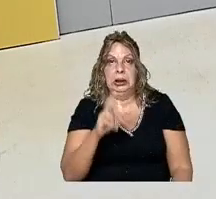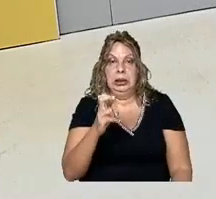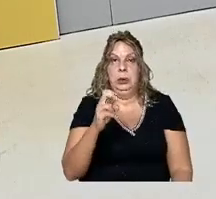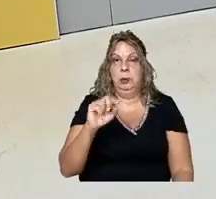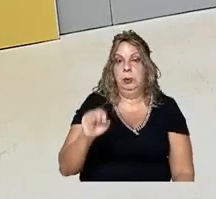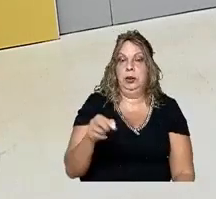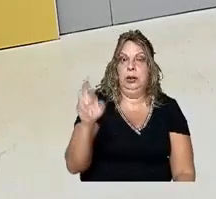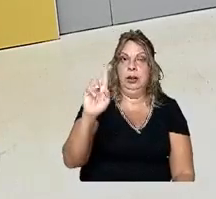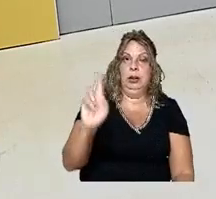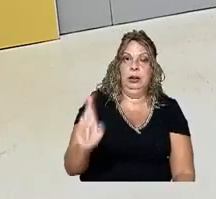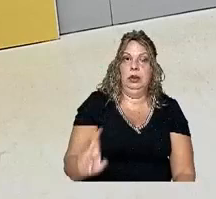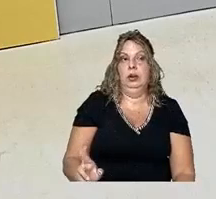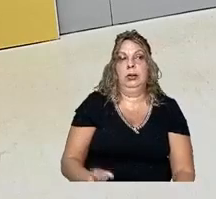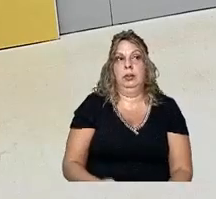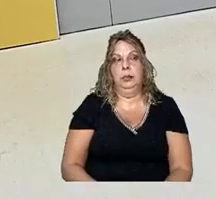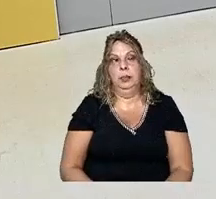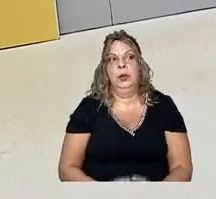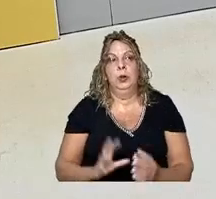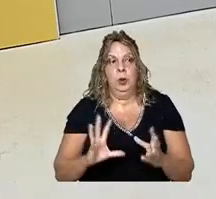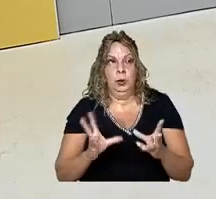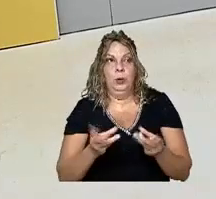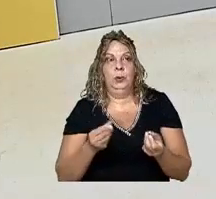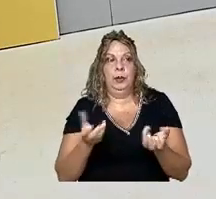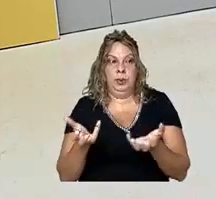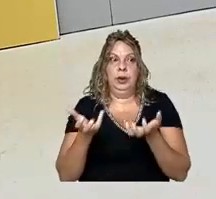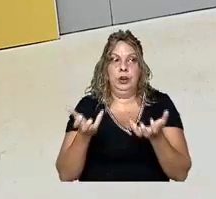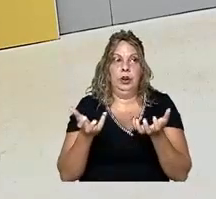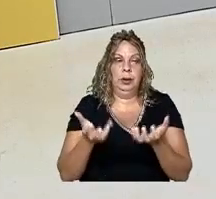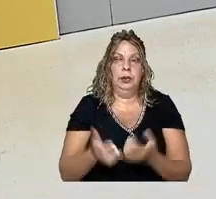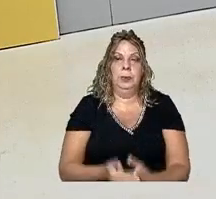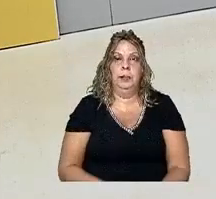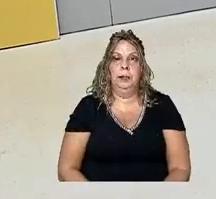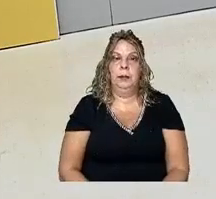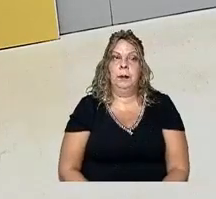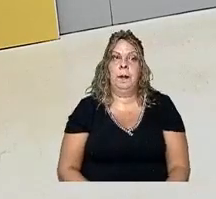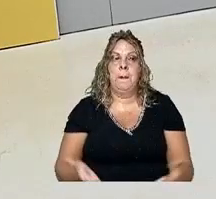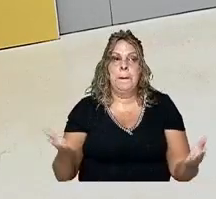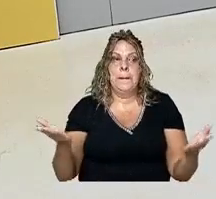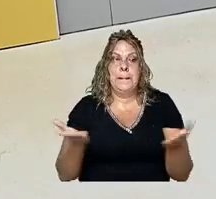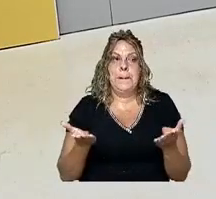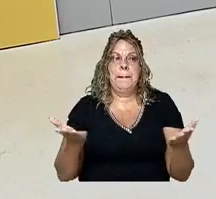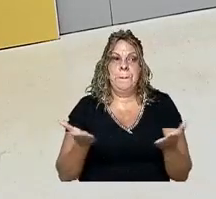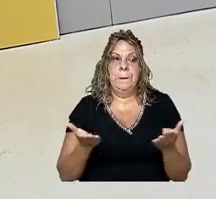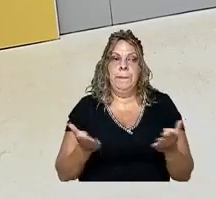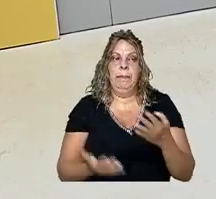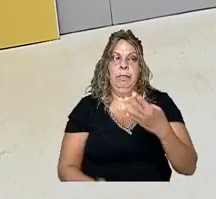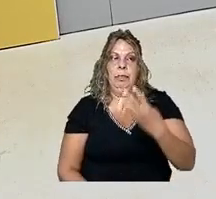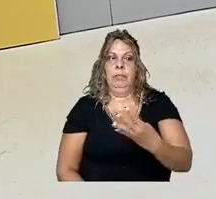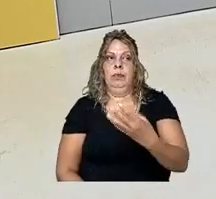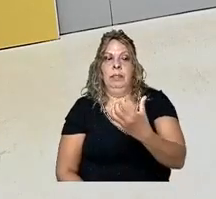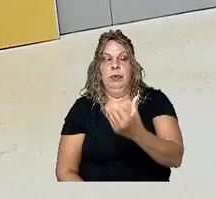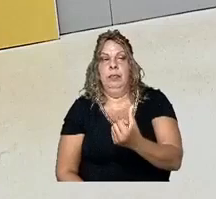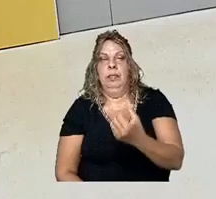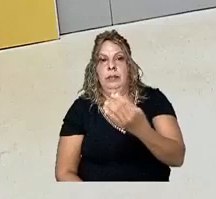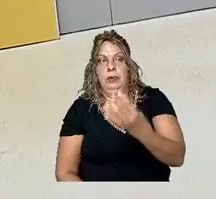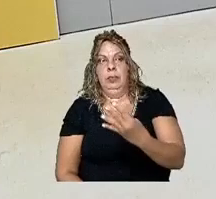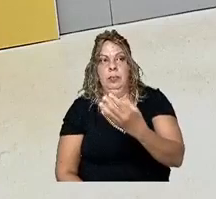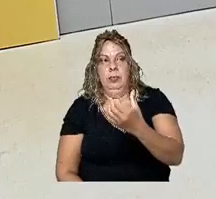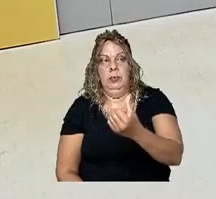Valendo R$5.000. Todo mundo querendo R$5.000. E agora, será que decide com 46?